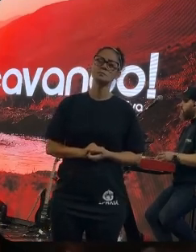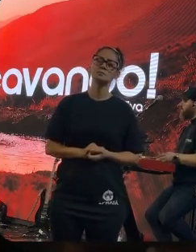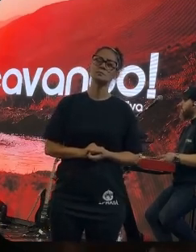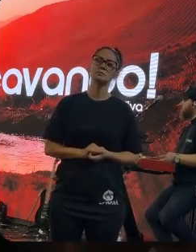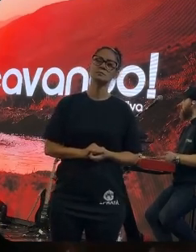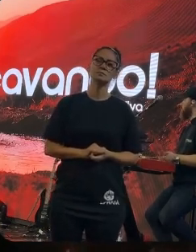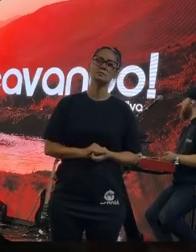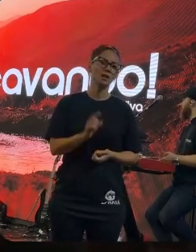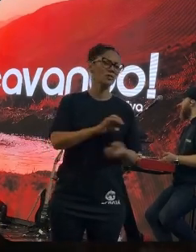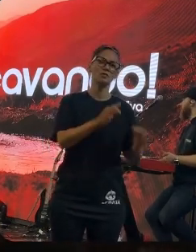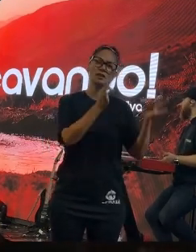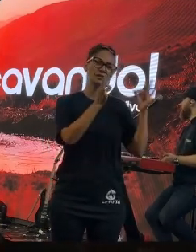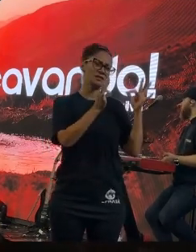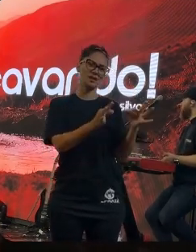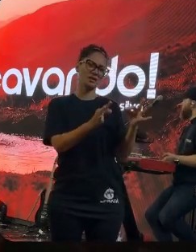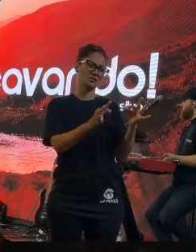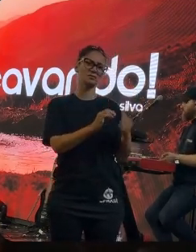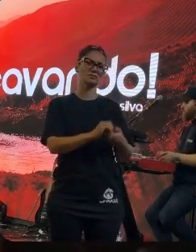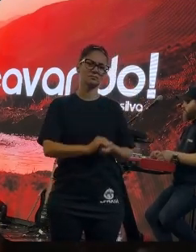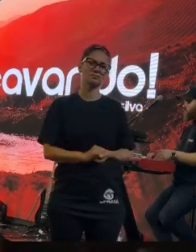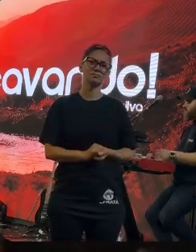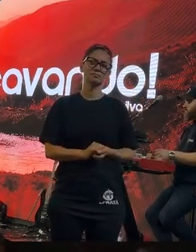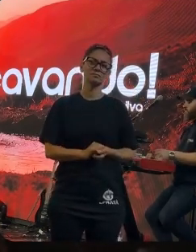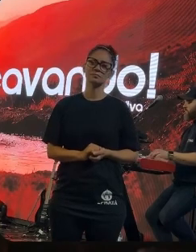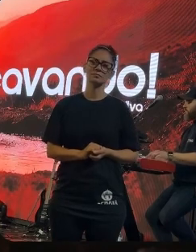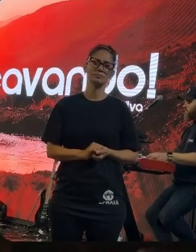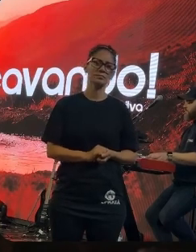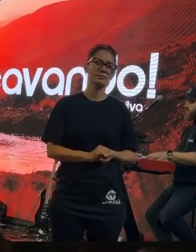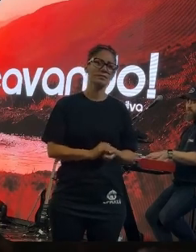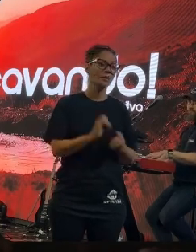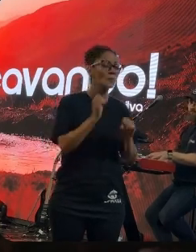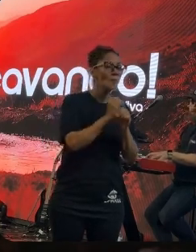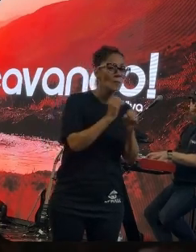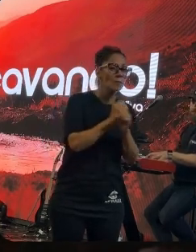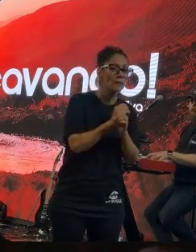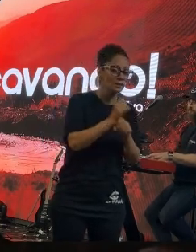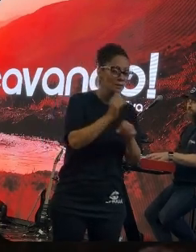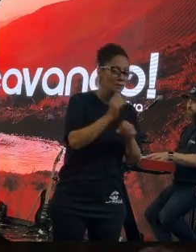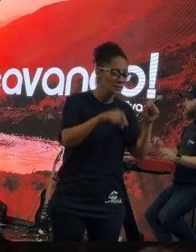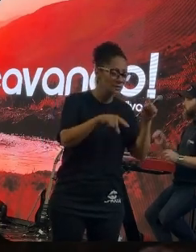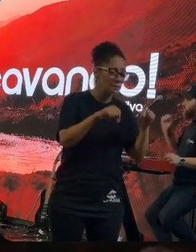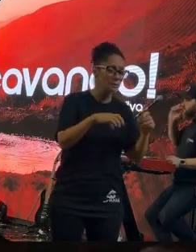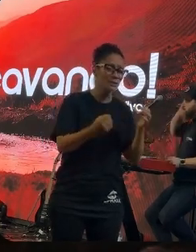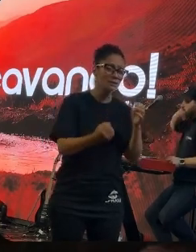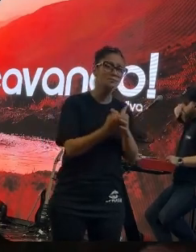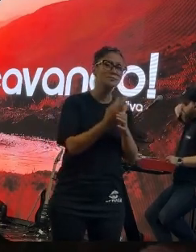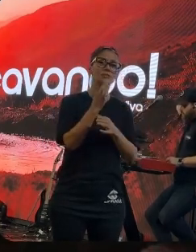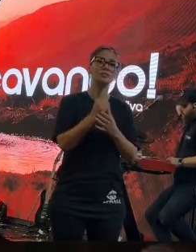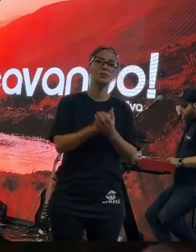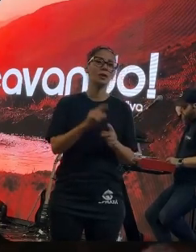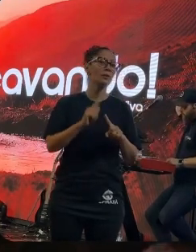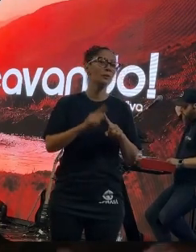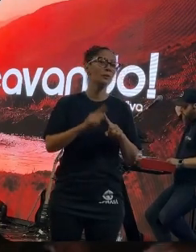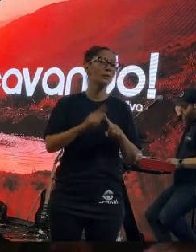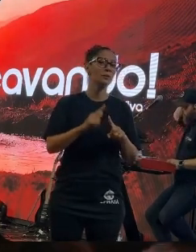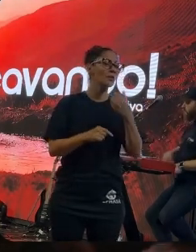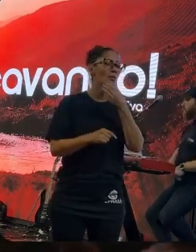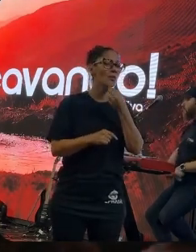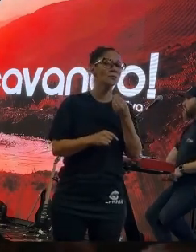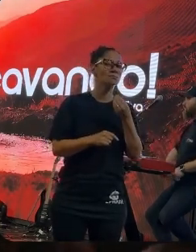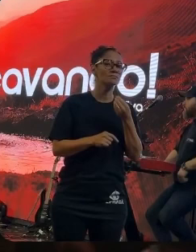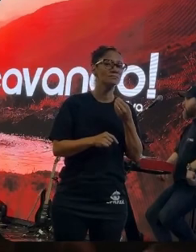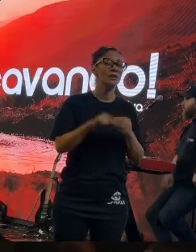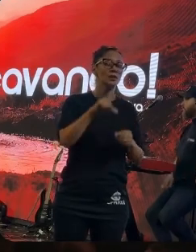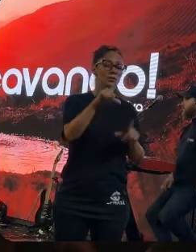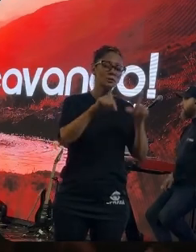não vai dar certo. E ele: nada do que se planta nessa terra cresce. E ele: porque Isaac preferiu